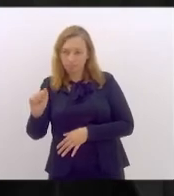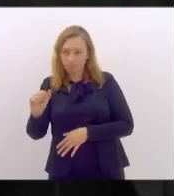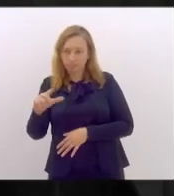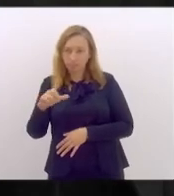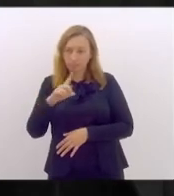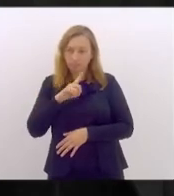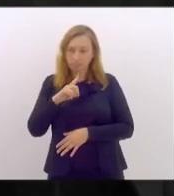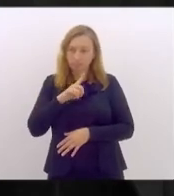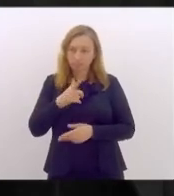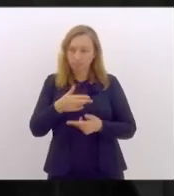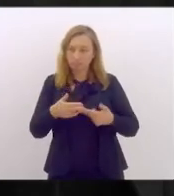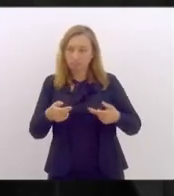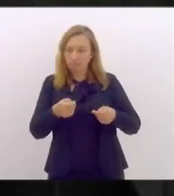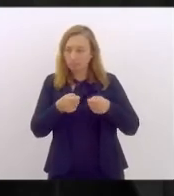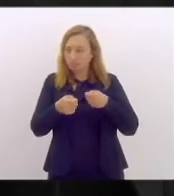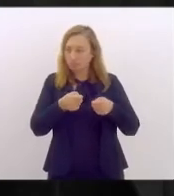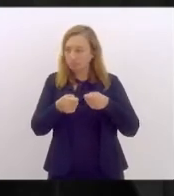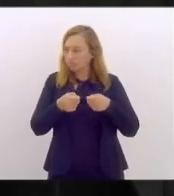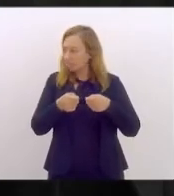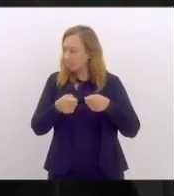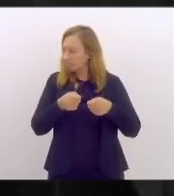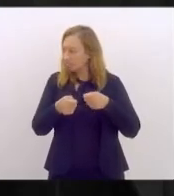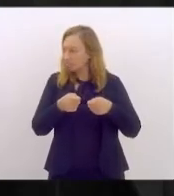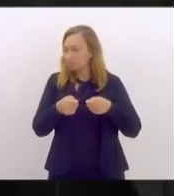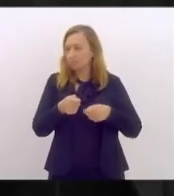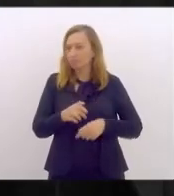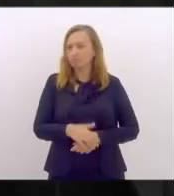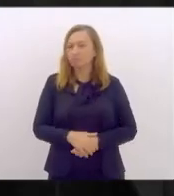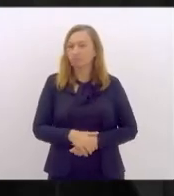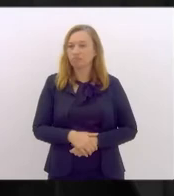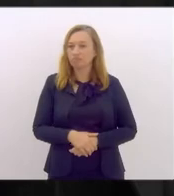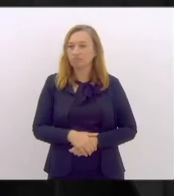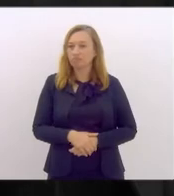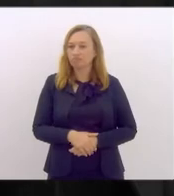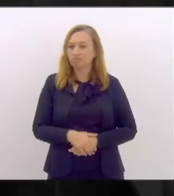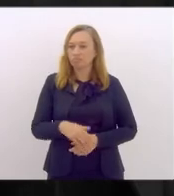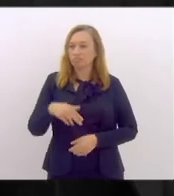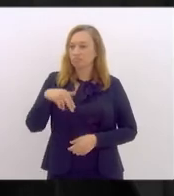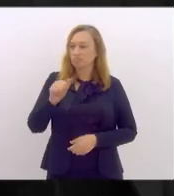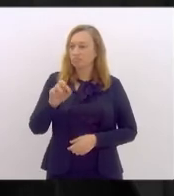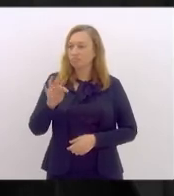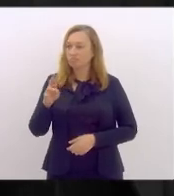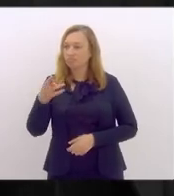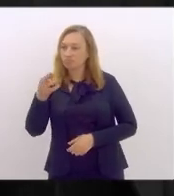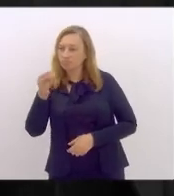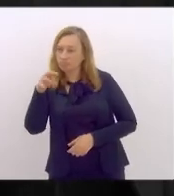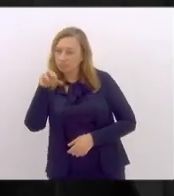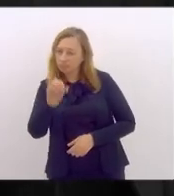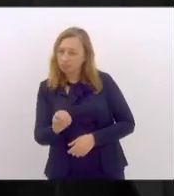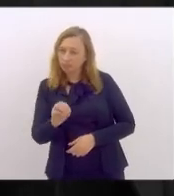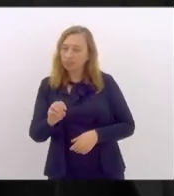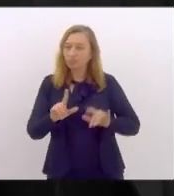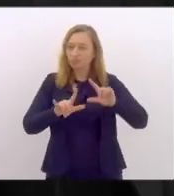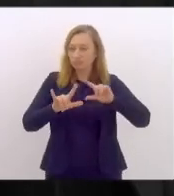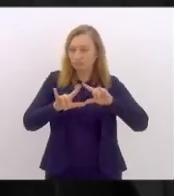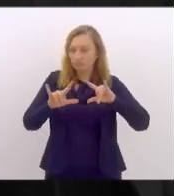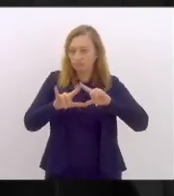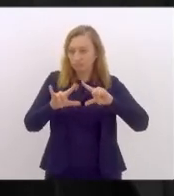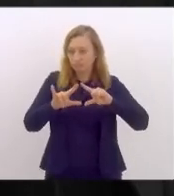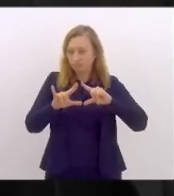de controle que a seja do narcotráfico quer seja das milícias